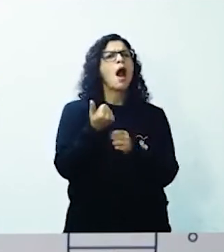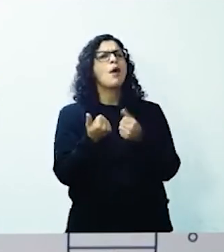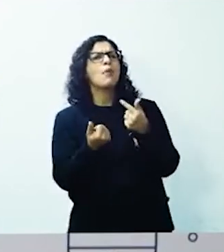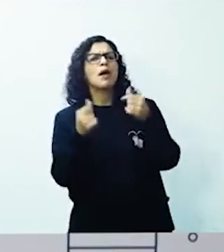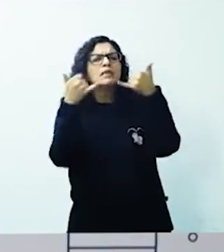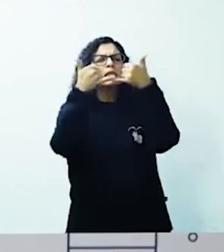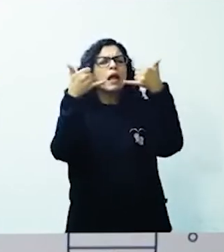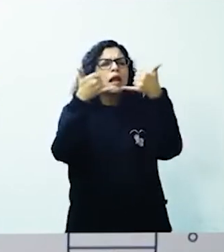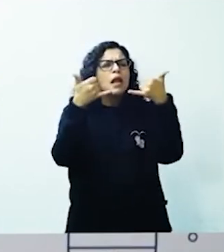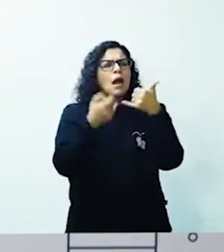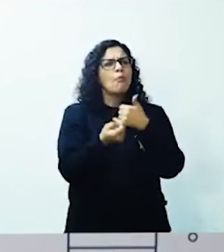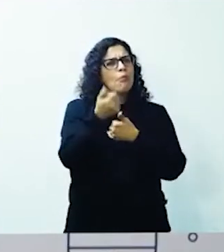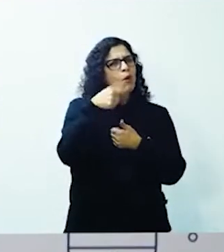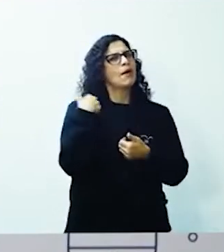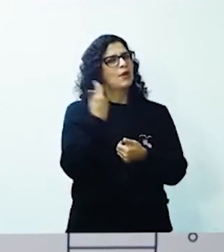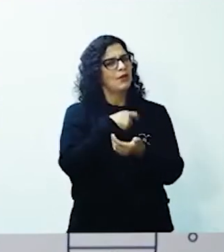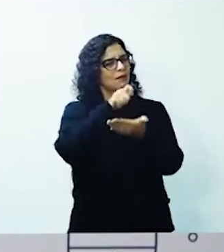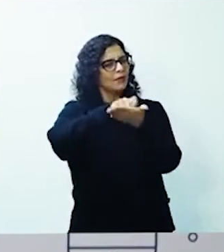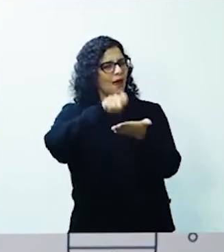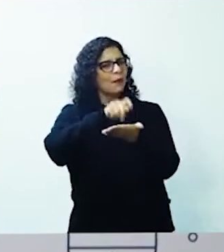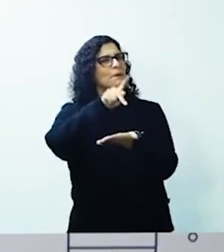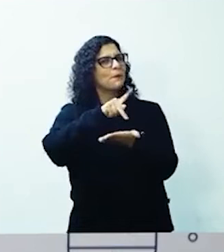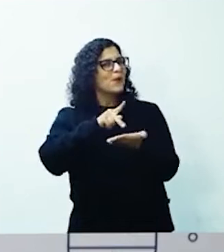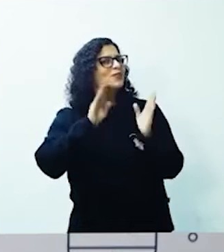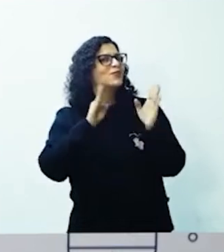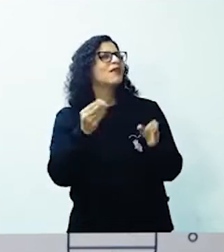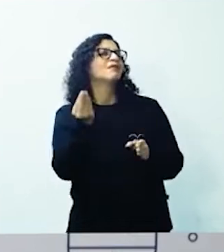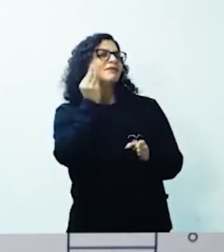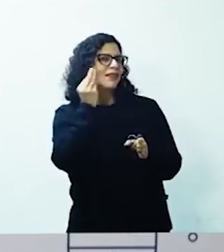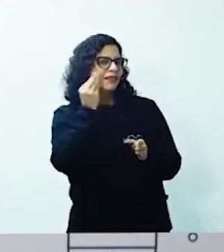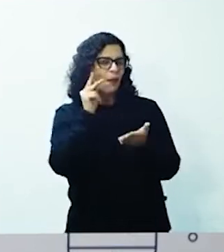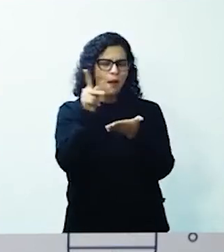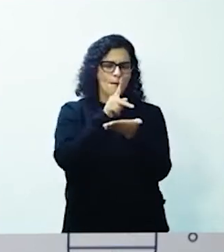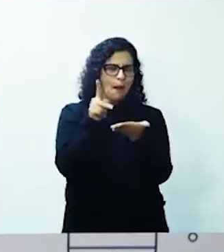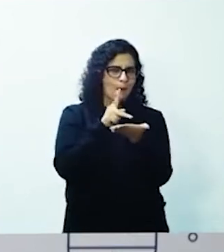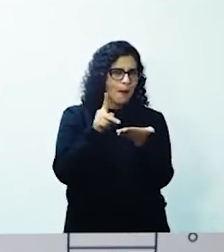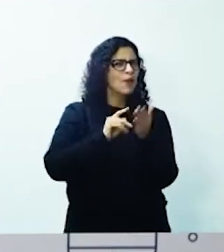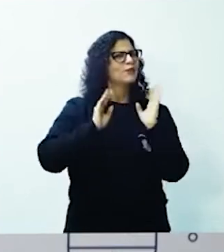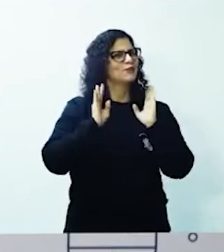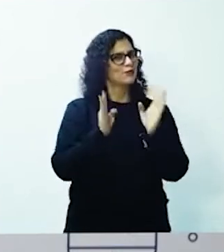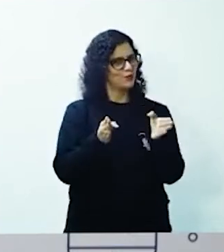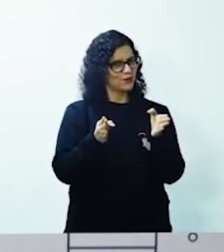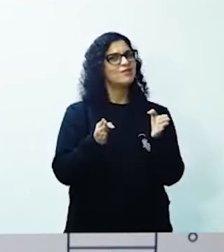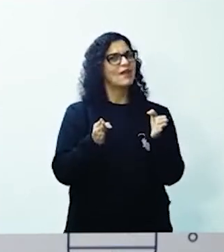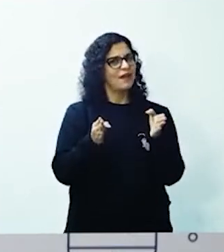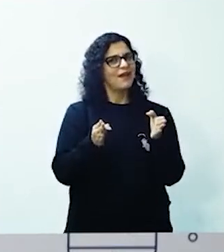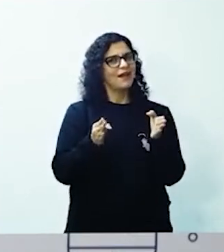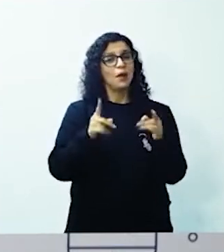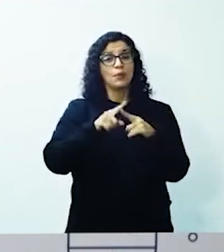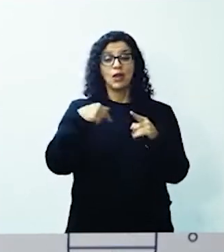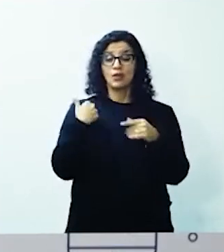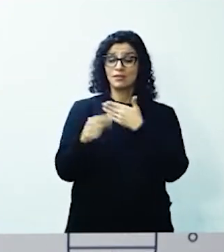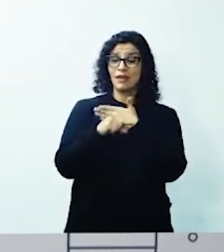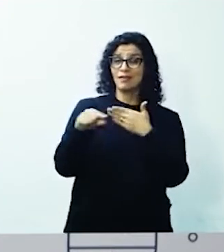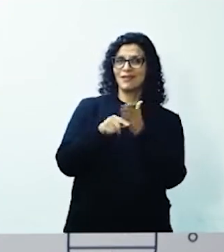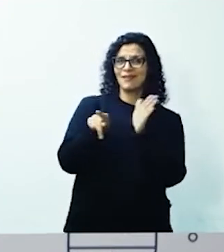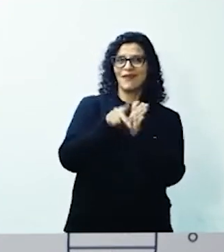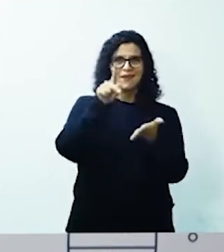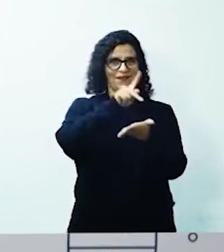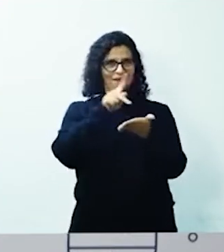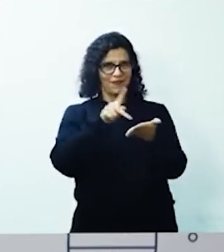versos, mas a gente escreveu algum poema, nos arriscamos ali escrevendo, nos arriscamos como sendo autores